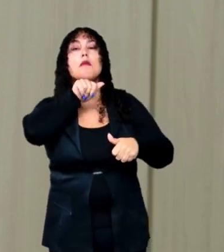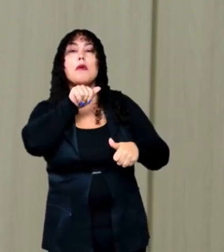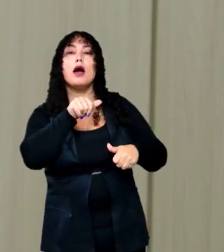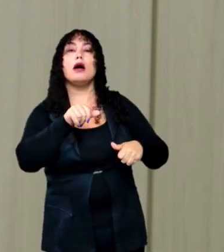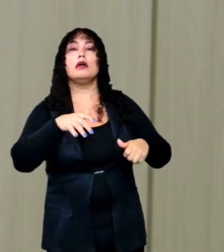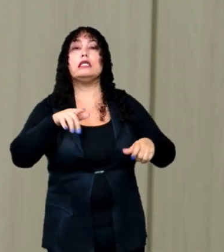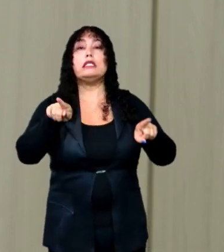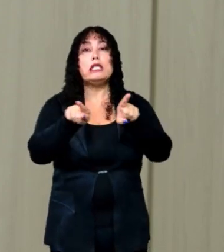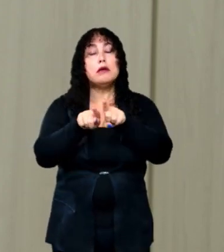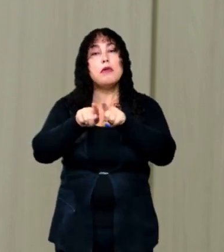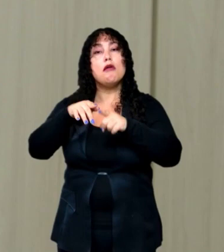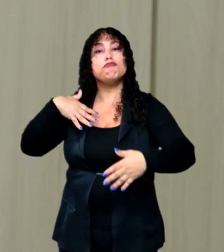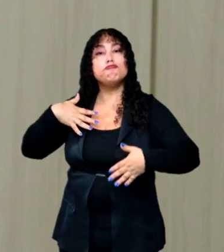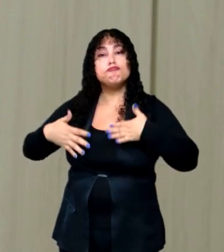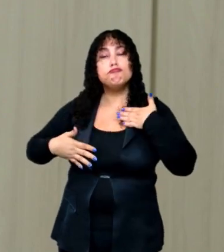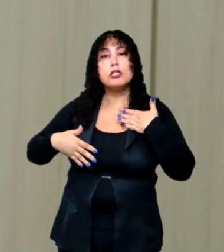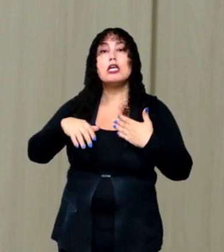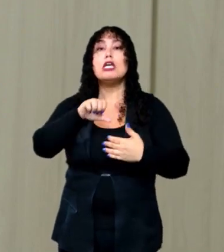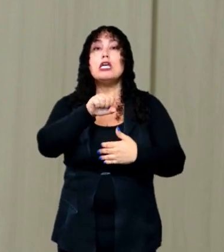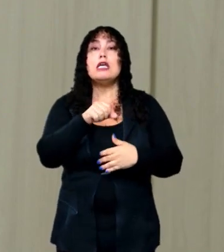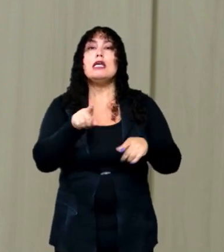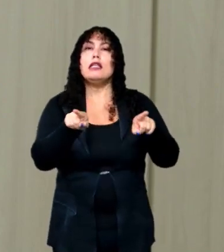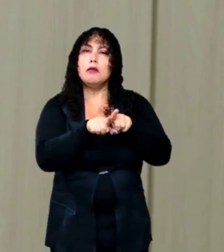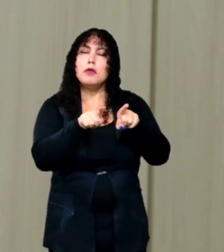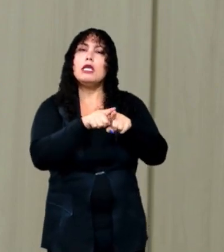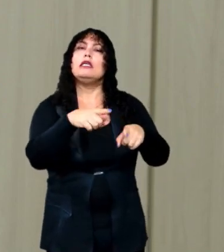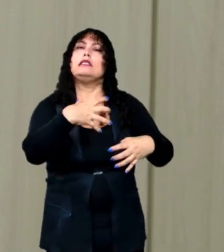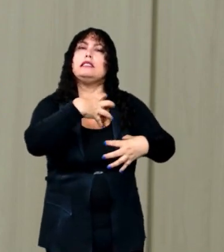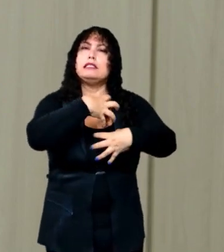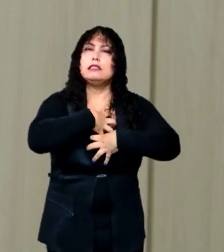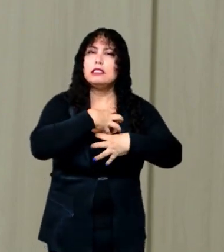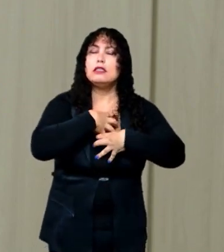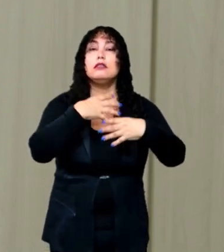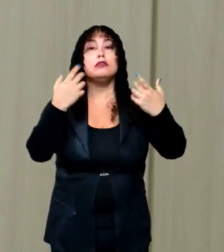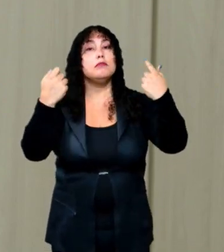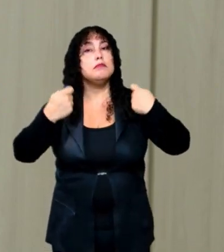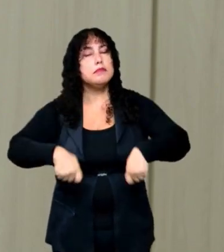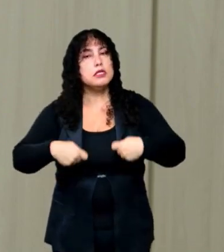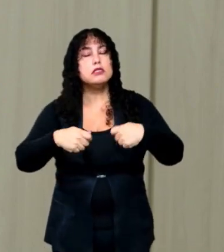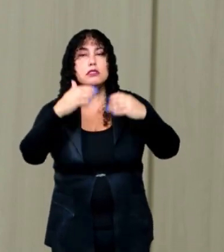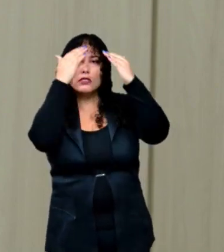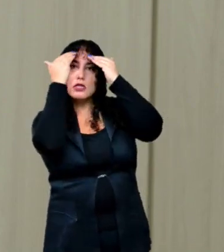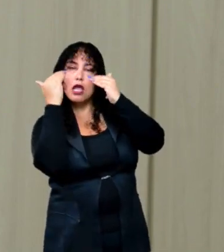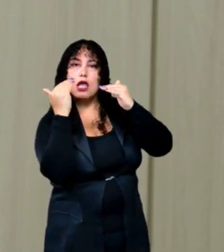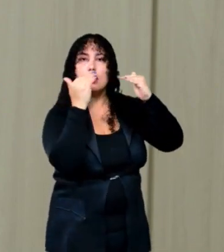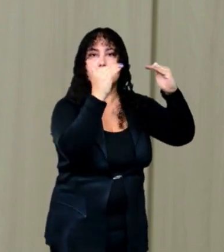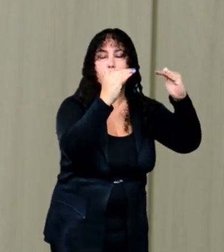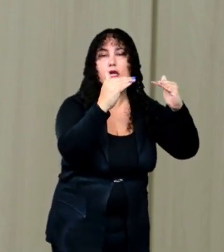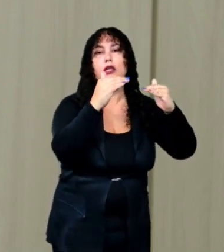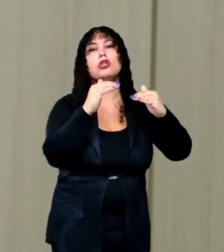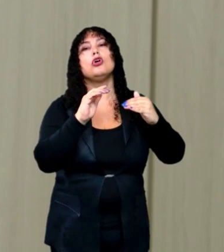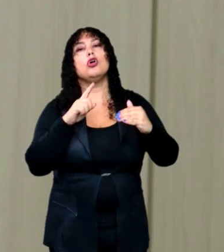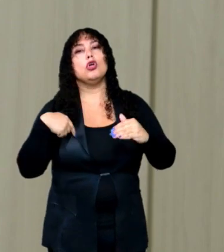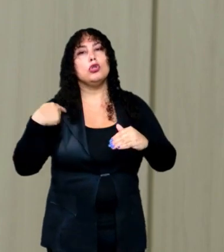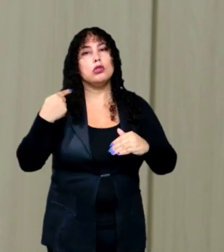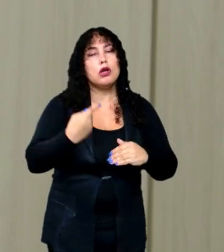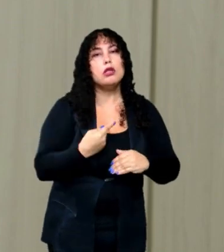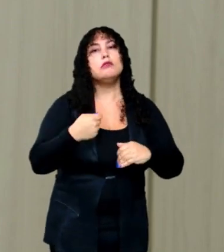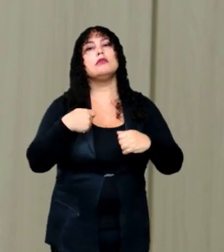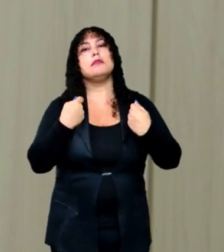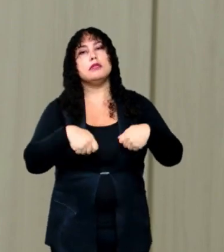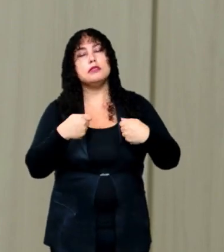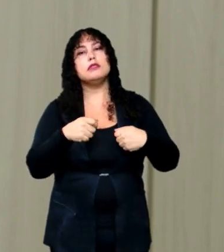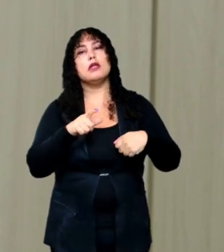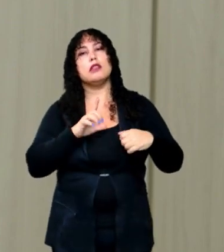são vertebrados, também são seres sencientes, também são seres que precisam de respeito, aí a gente vai também ter que passar por esse comitê